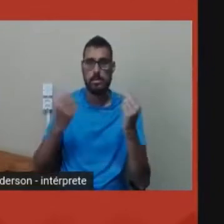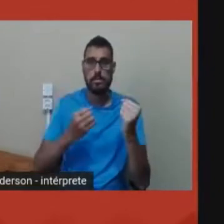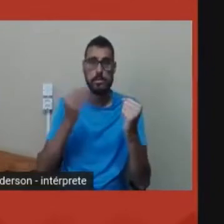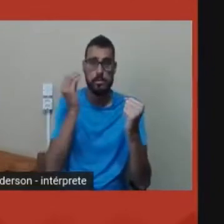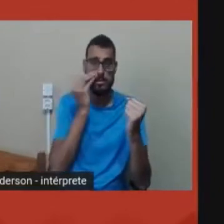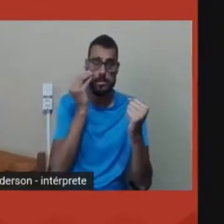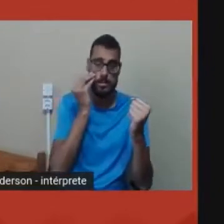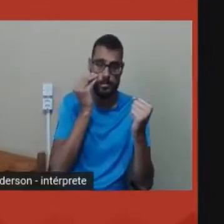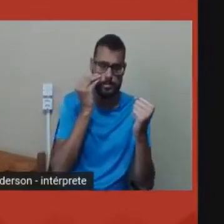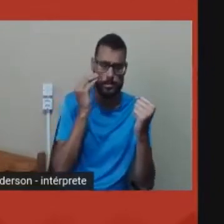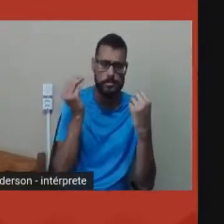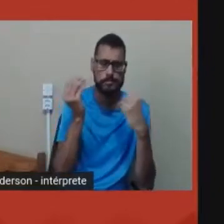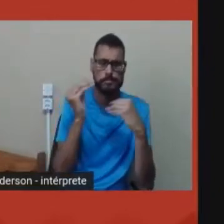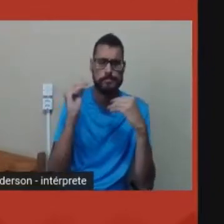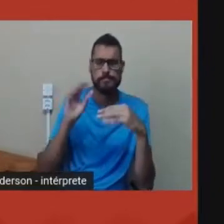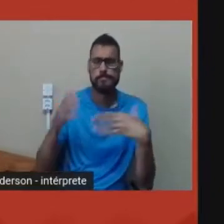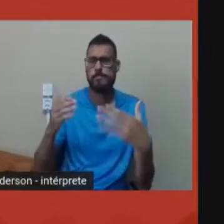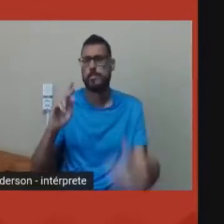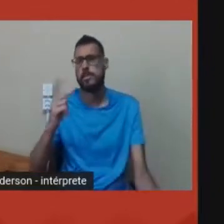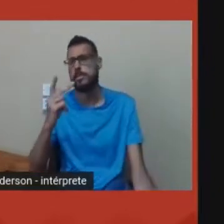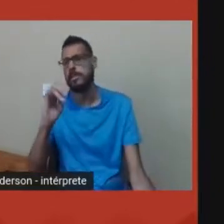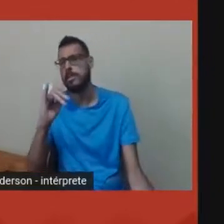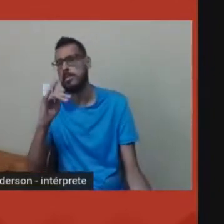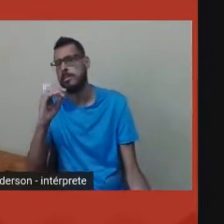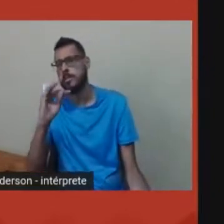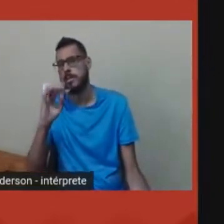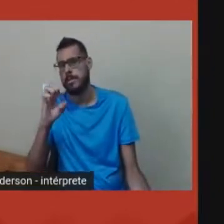hipóteses ou questões, né?